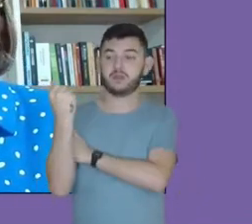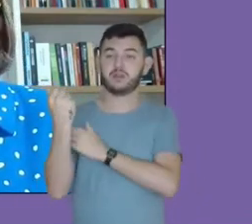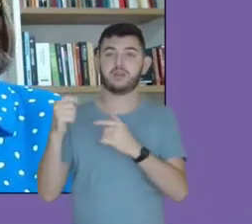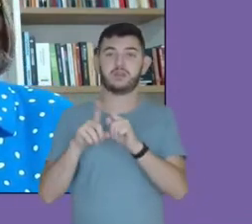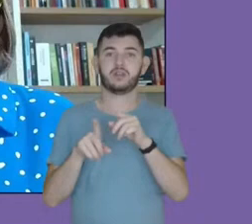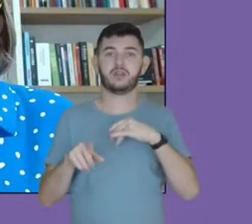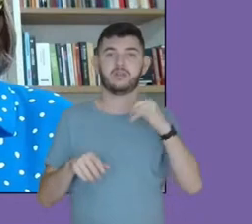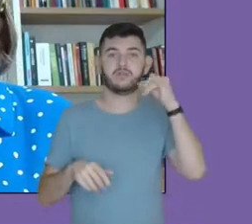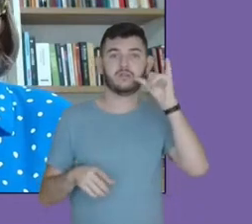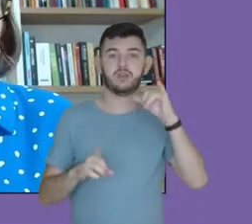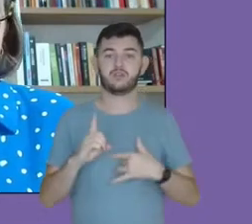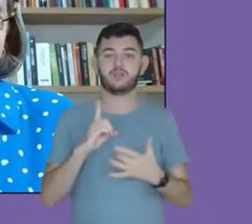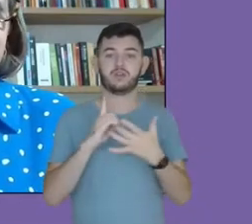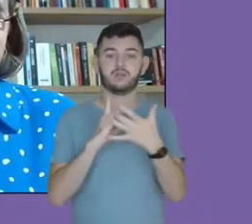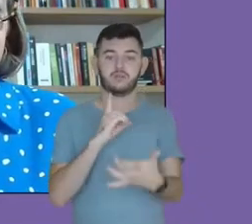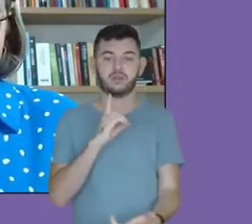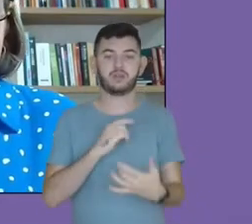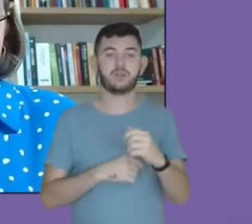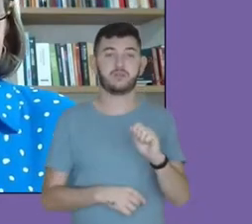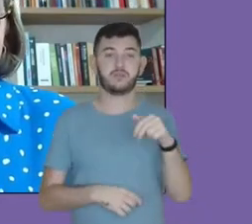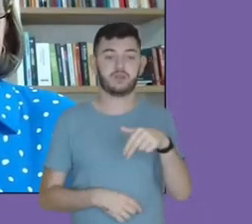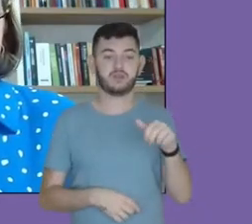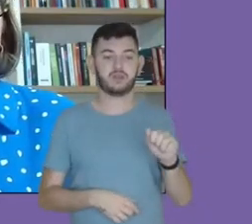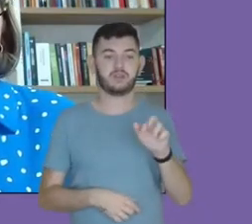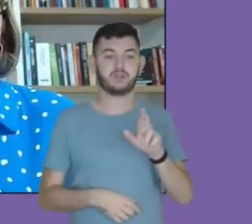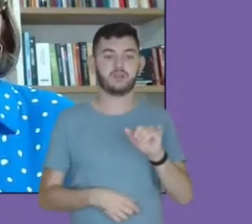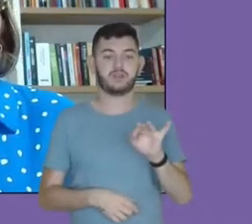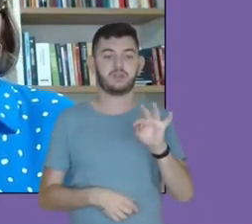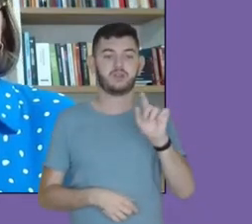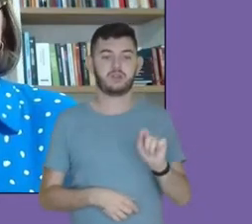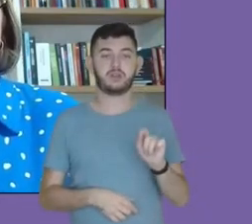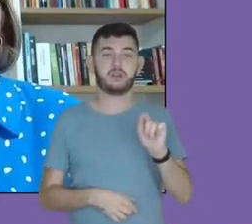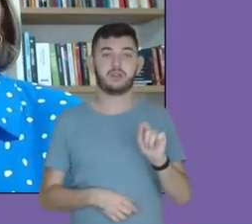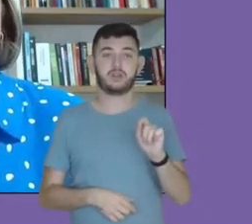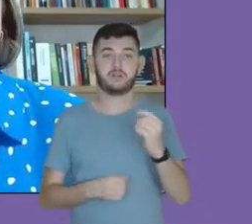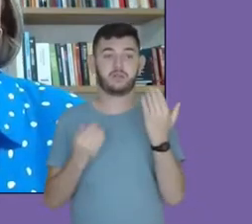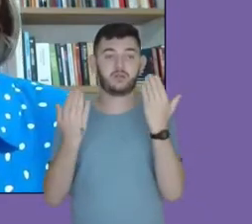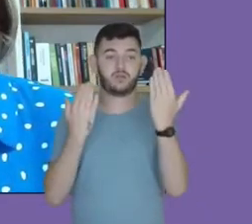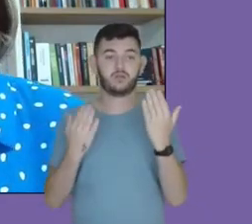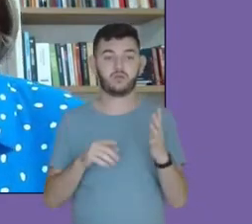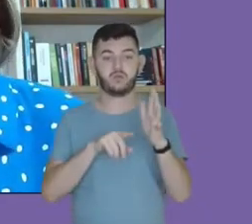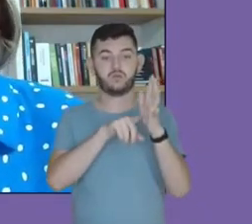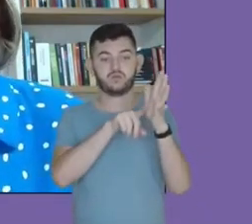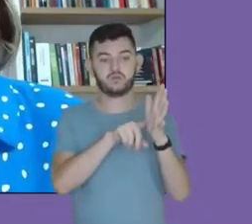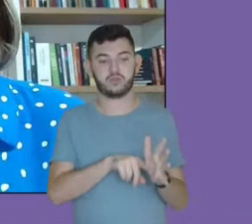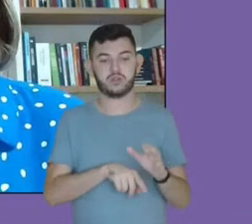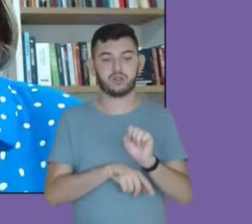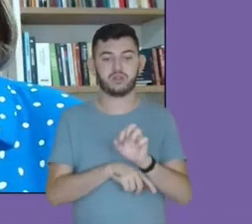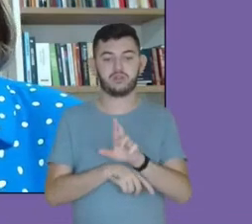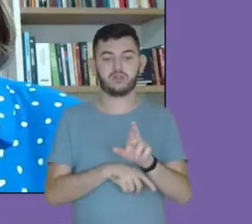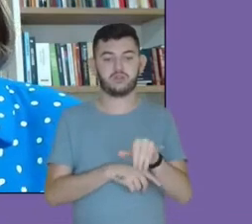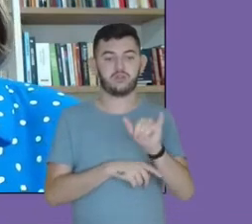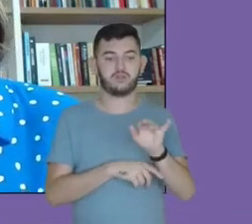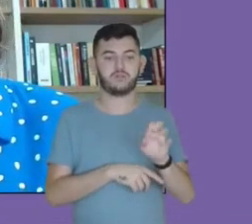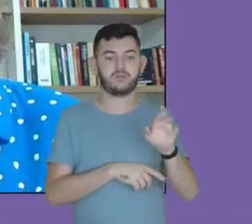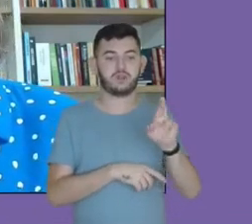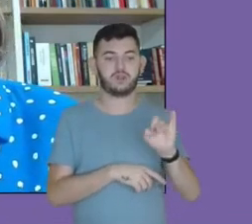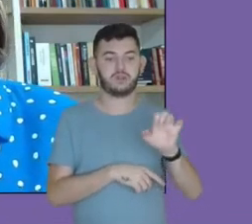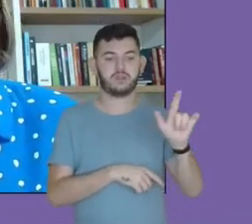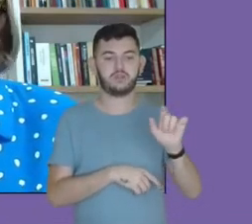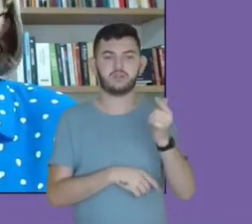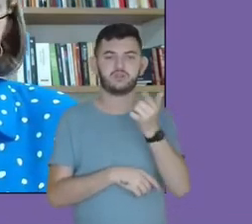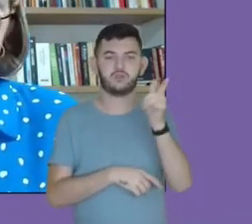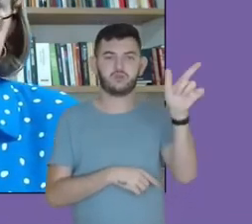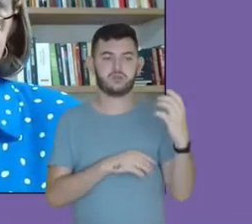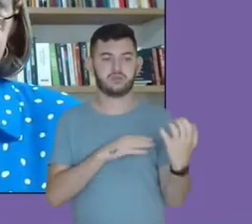foi consultora da SORRE Brasil durante 20 anos, além de outras organizações não governamentais